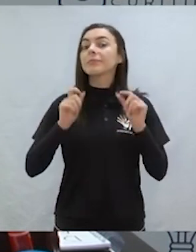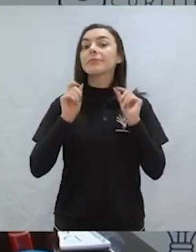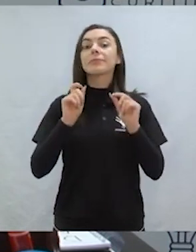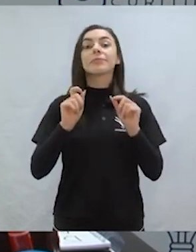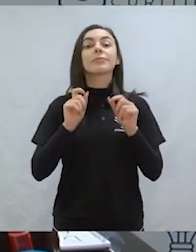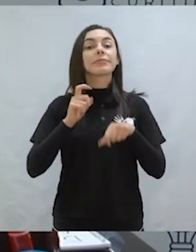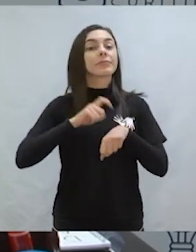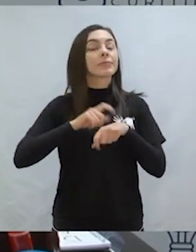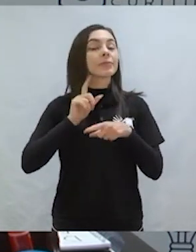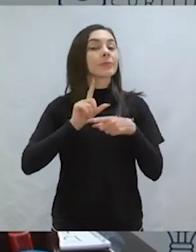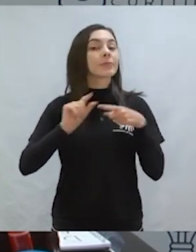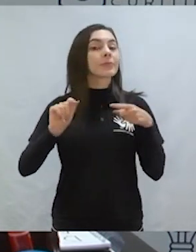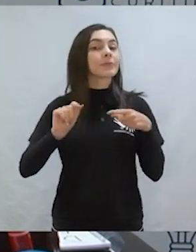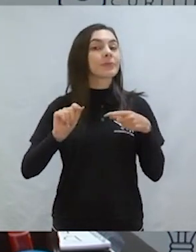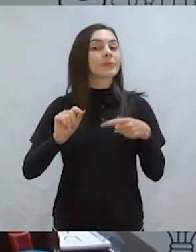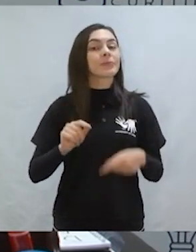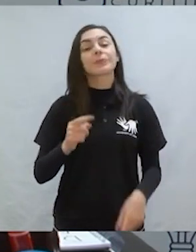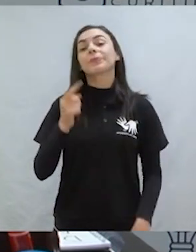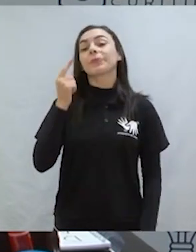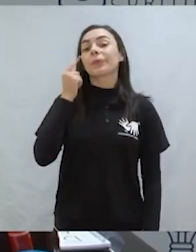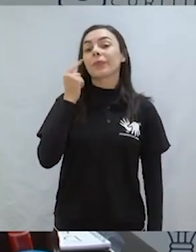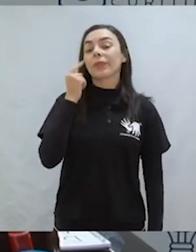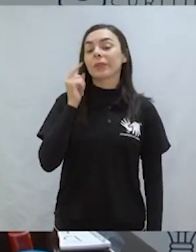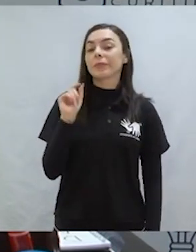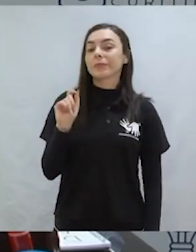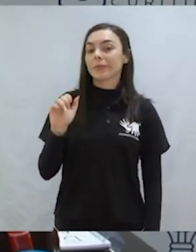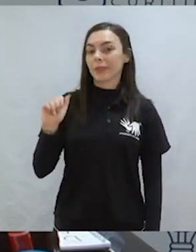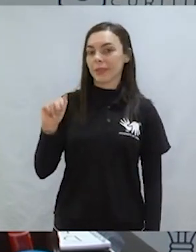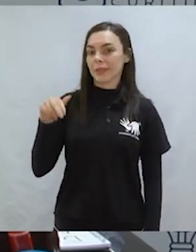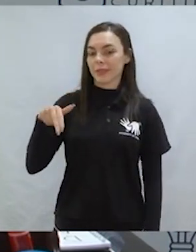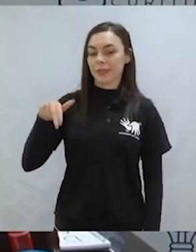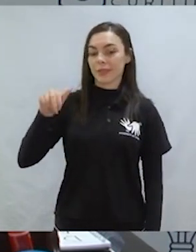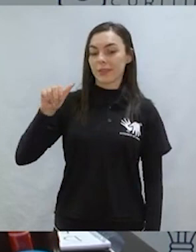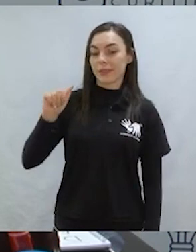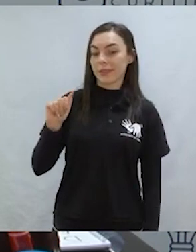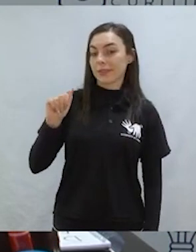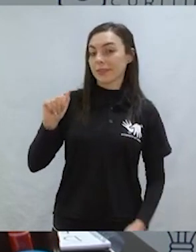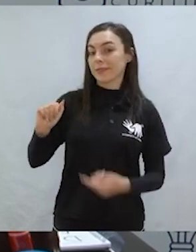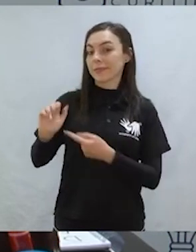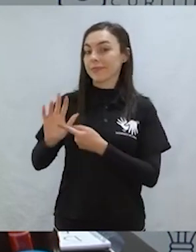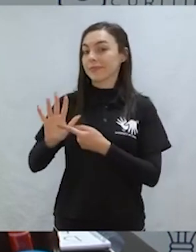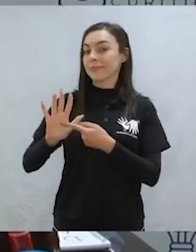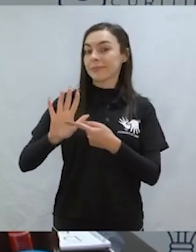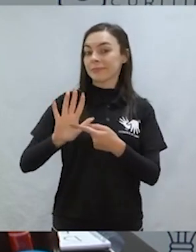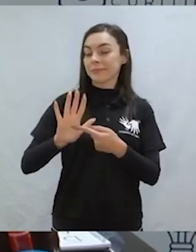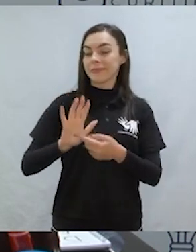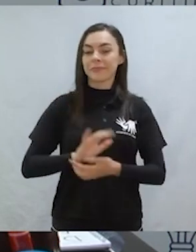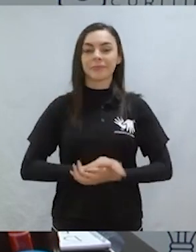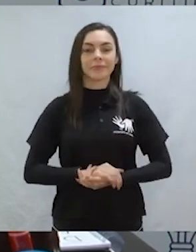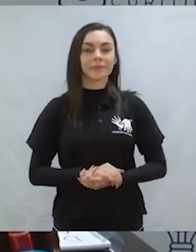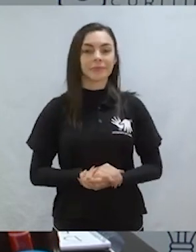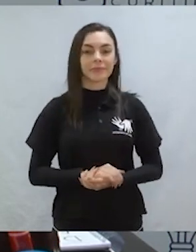precisamos quando vamos sair? Olhem lá. A Ana, ela trouxe aqui